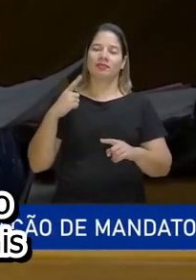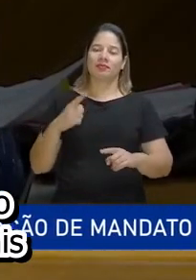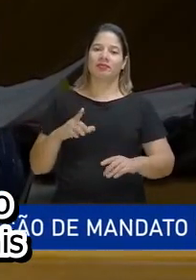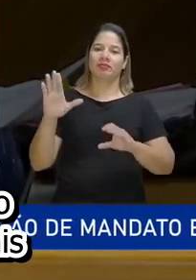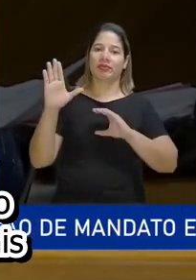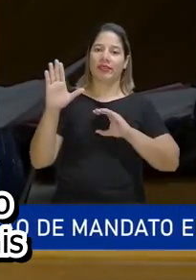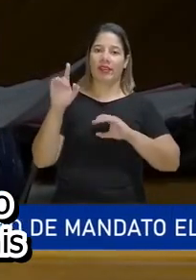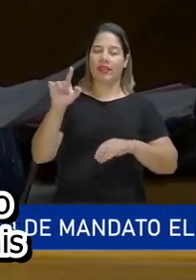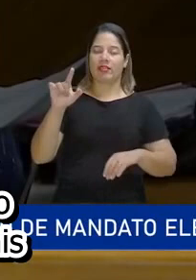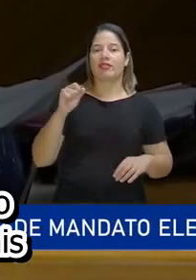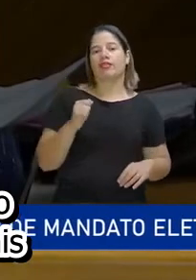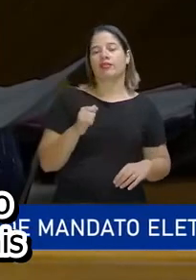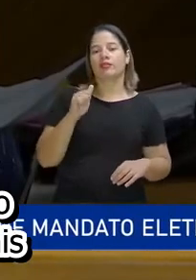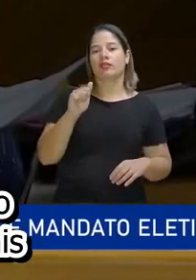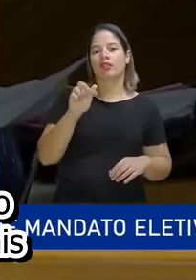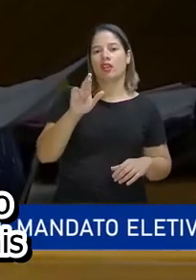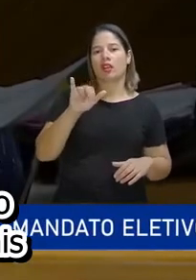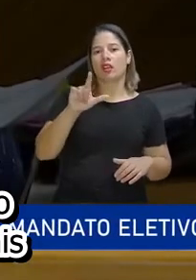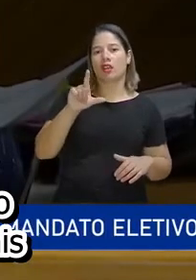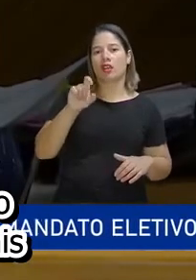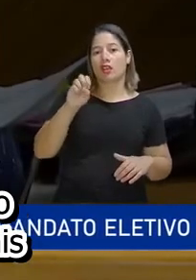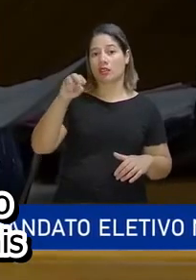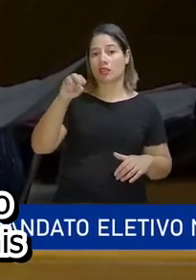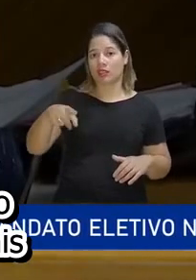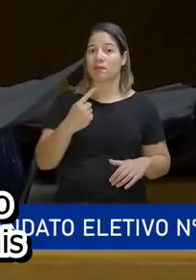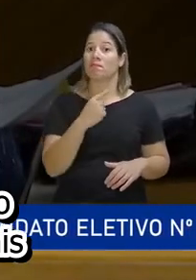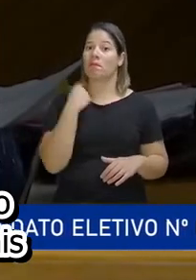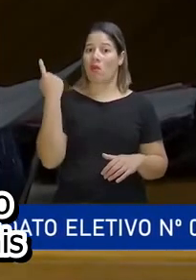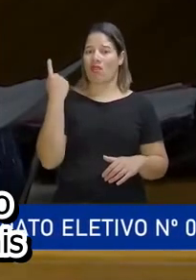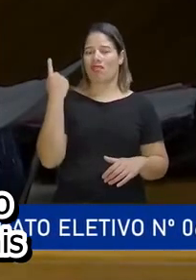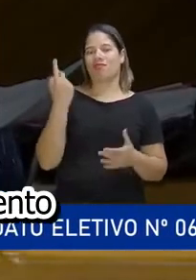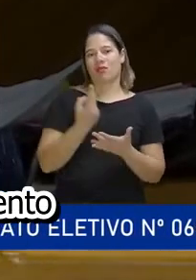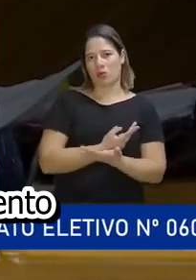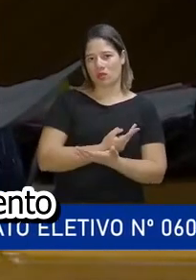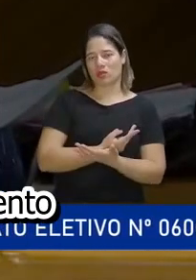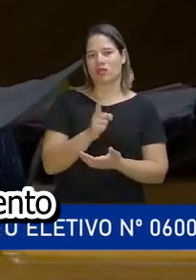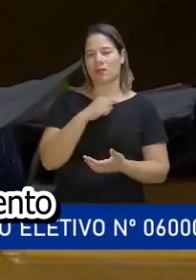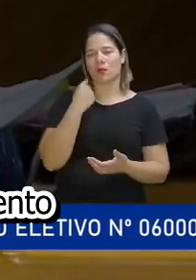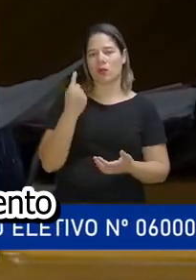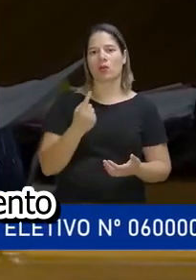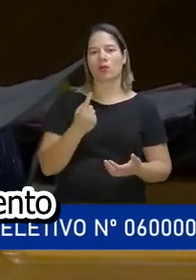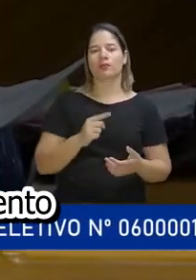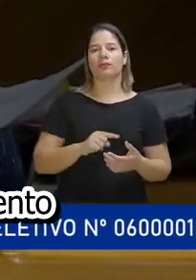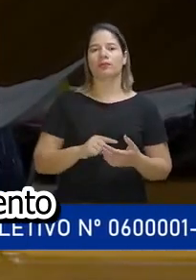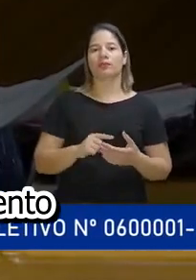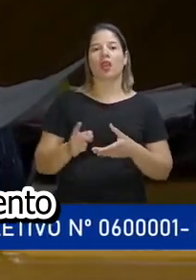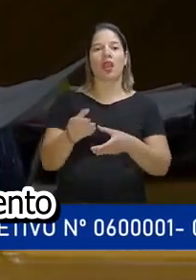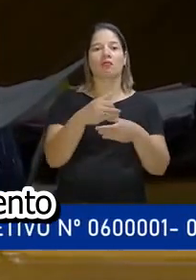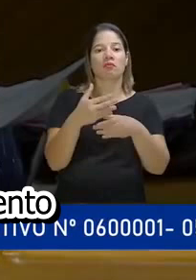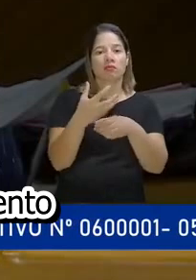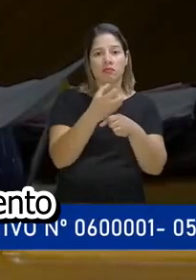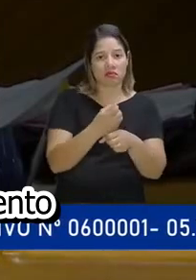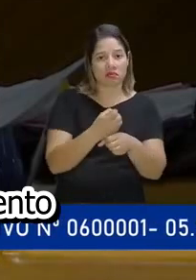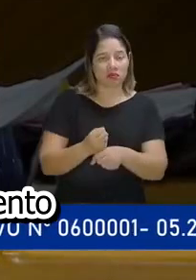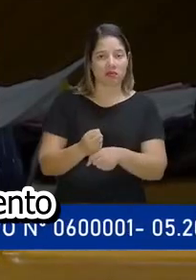Lobato Melo, motivo pelo qual não houve recálculo de sobras eleitorais e, consequentemente, a